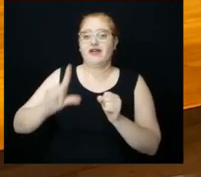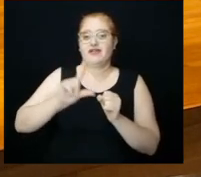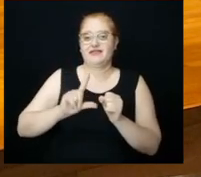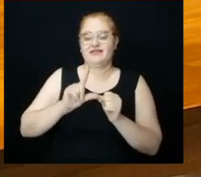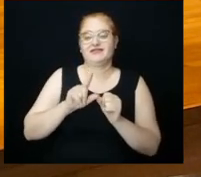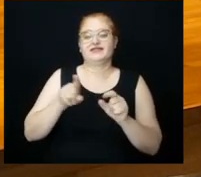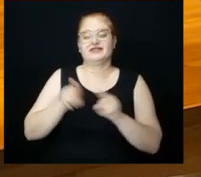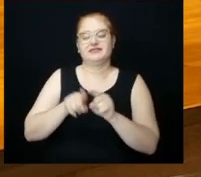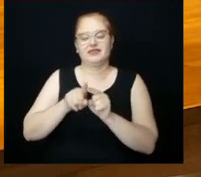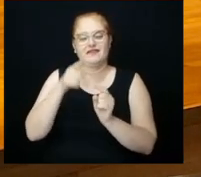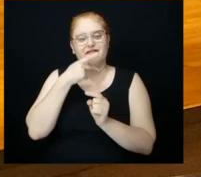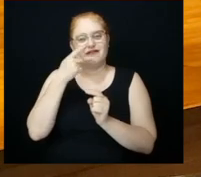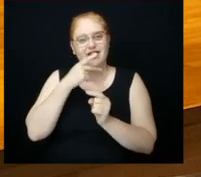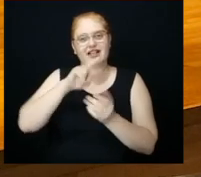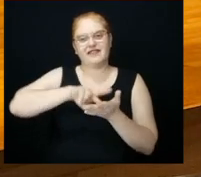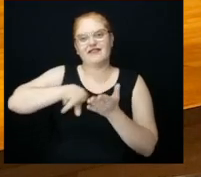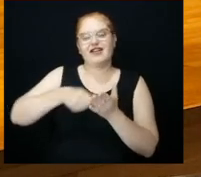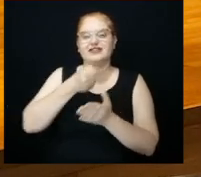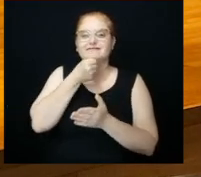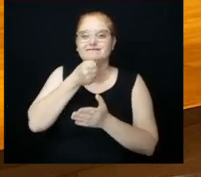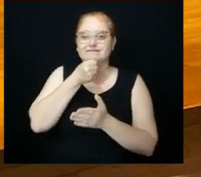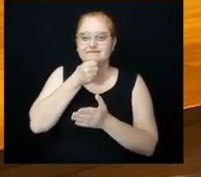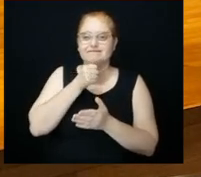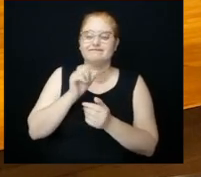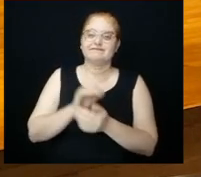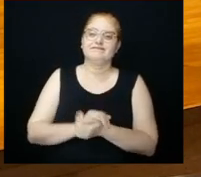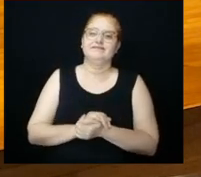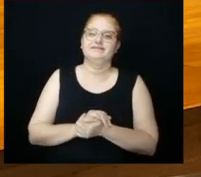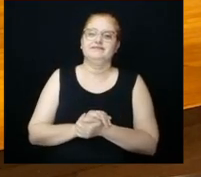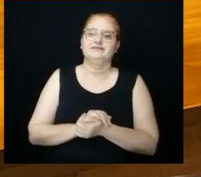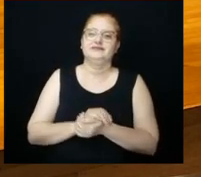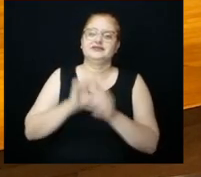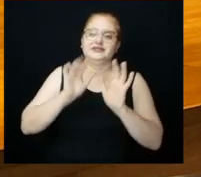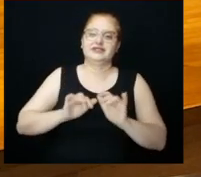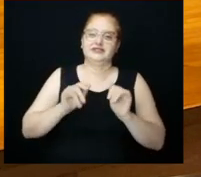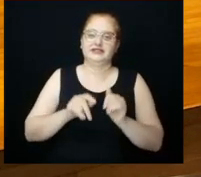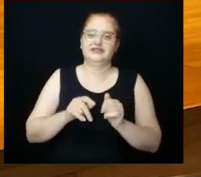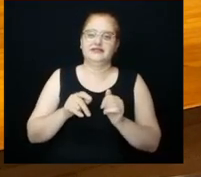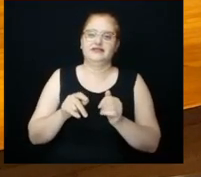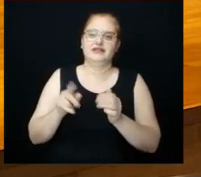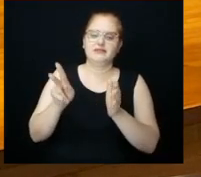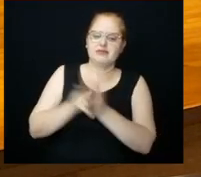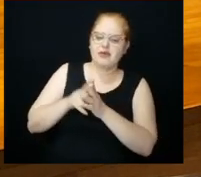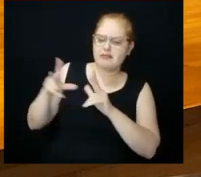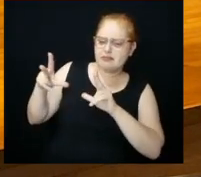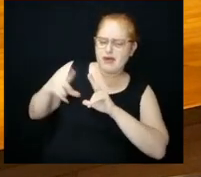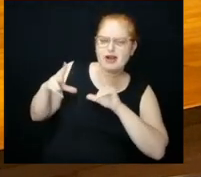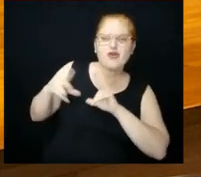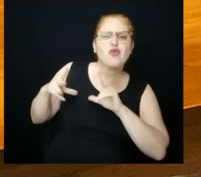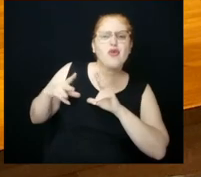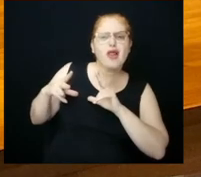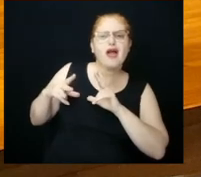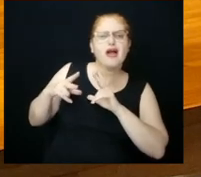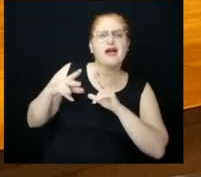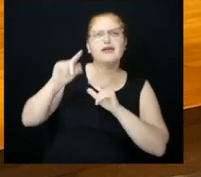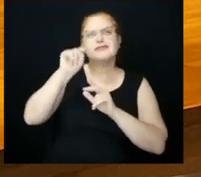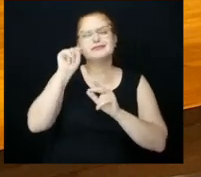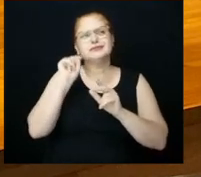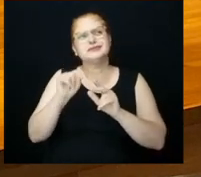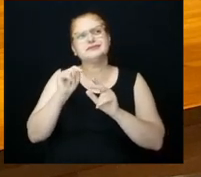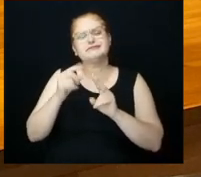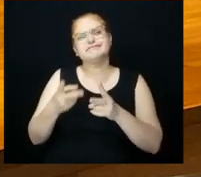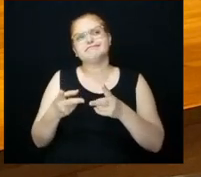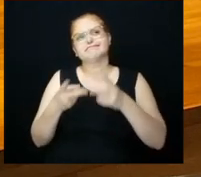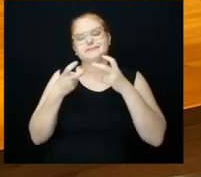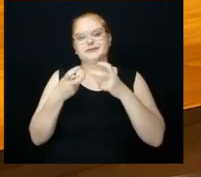Ele diz, e aí de várias entrevistas, né, que ele coloca que ele escreve para si, né, que em primeiro momento é para se indagar, para se